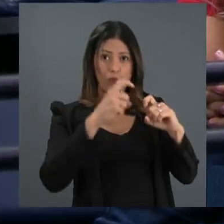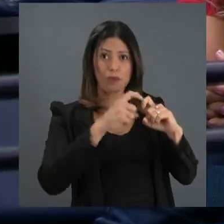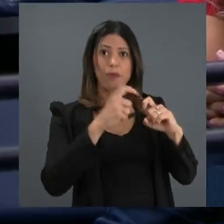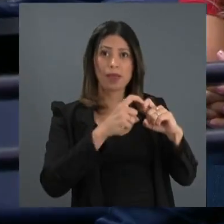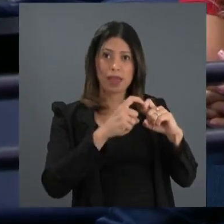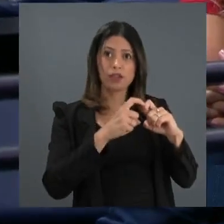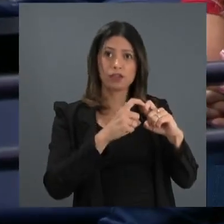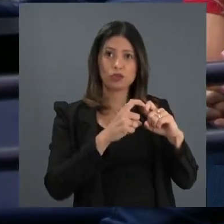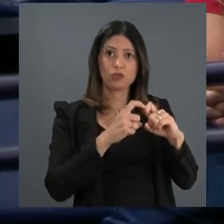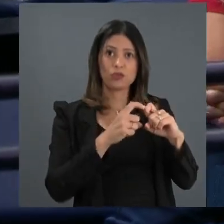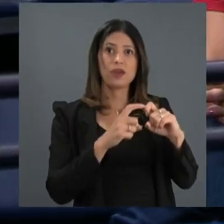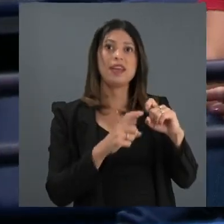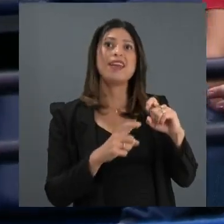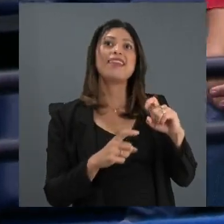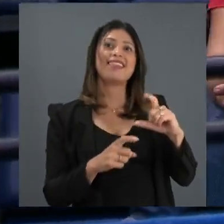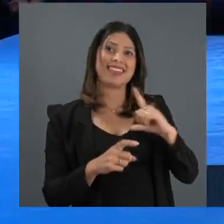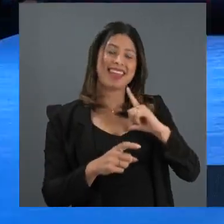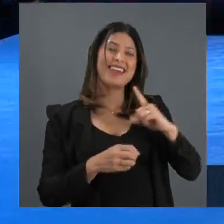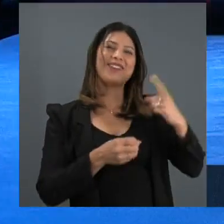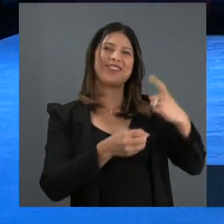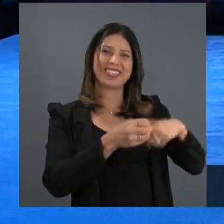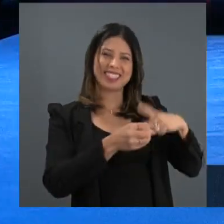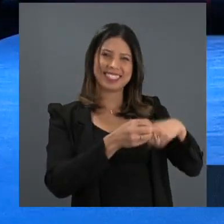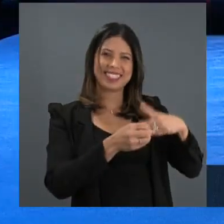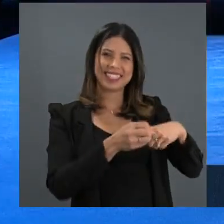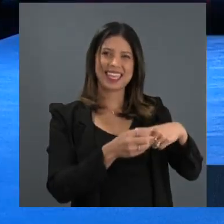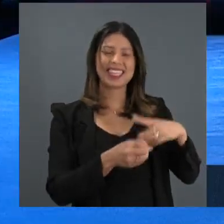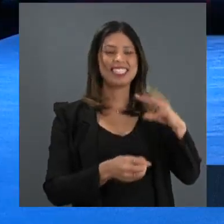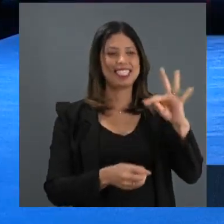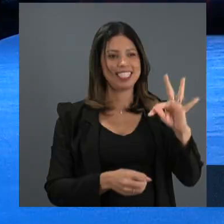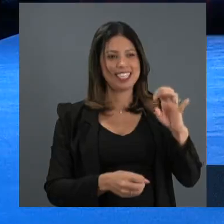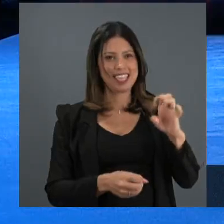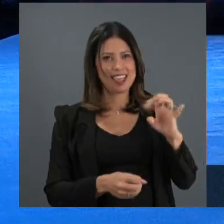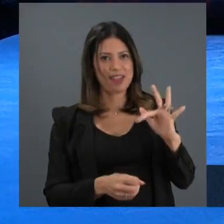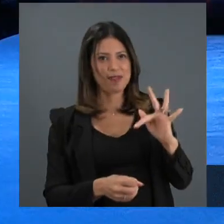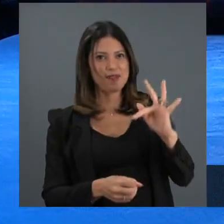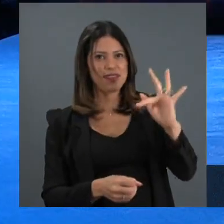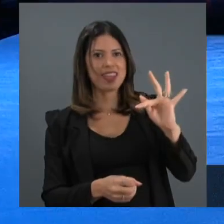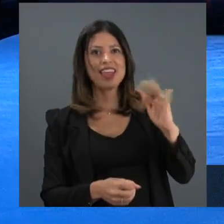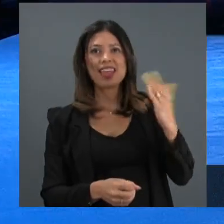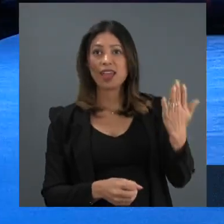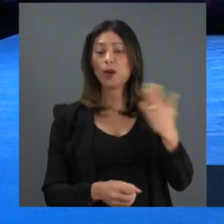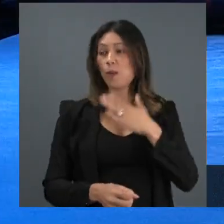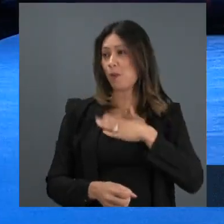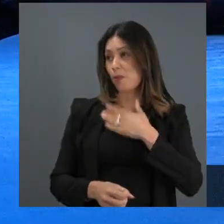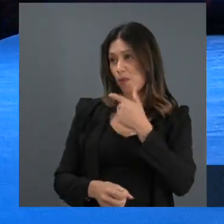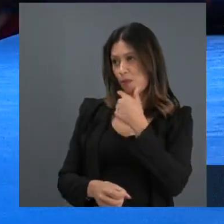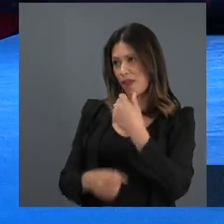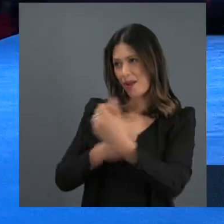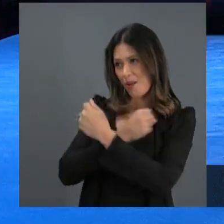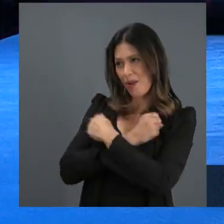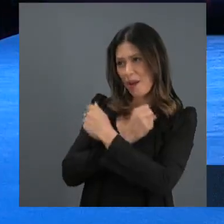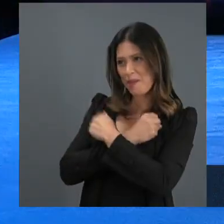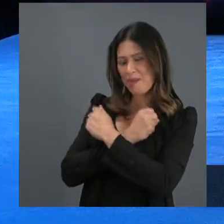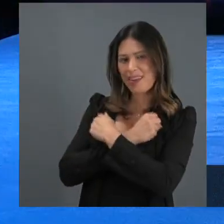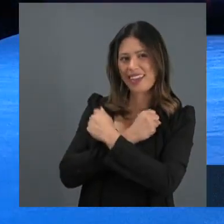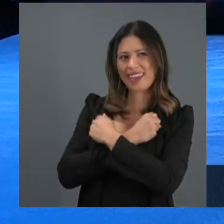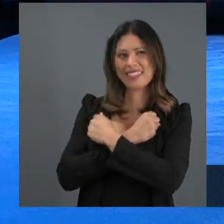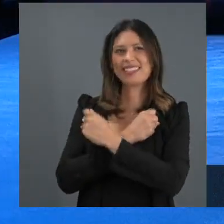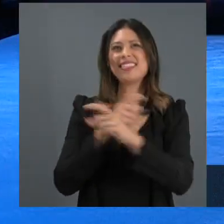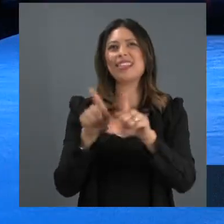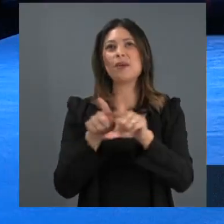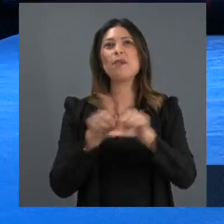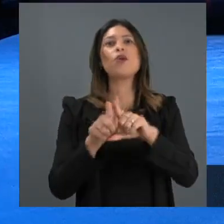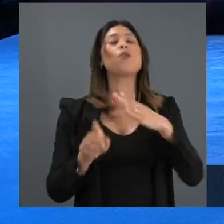Amazonas. Pronto, então dê um abraço a Edilá e no prefeito Nicos, que é meu grande amigo. E meu primo também já foi prefeito lá 2